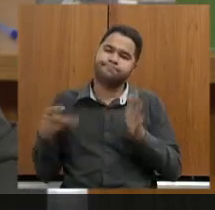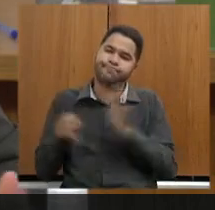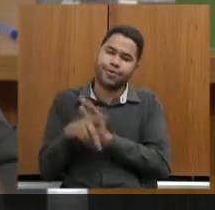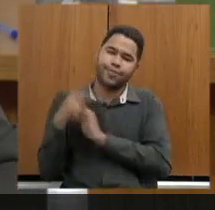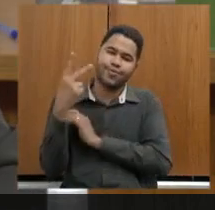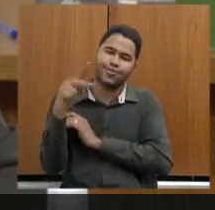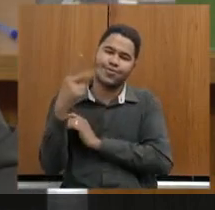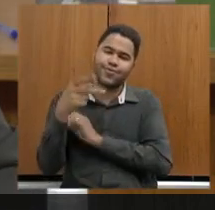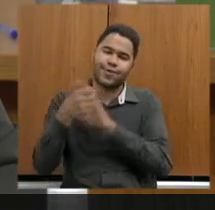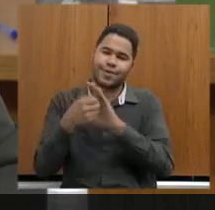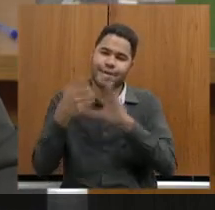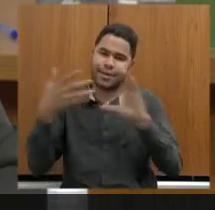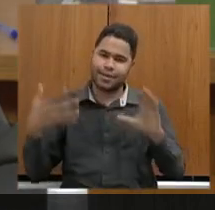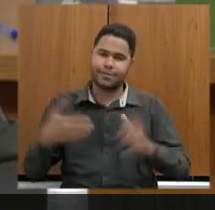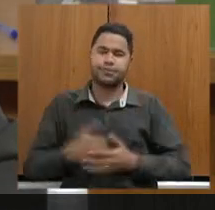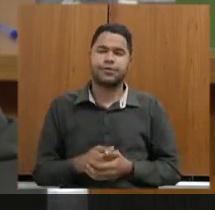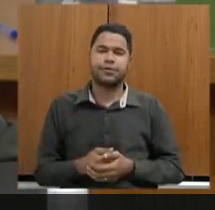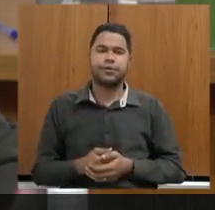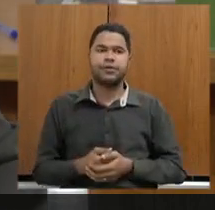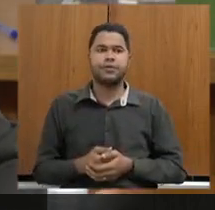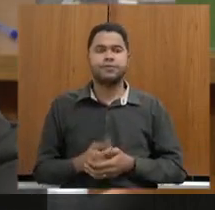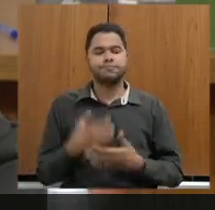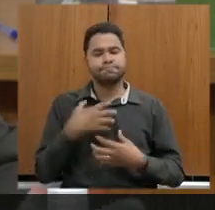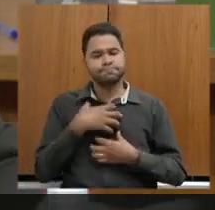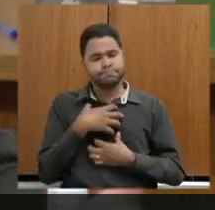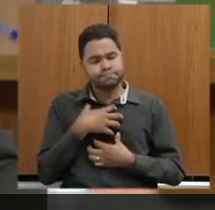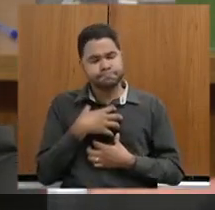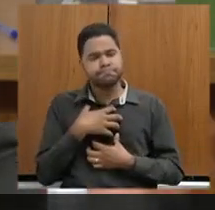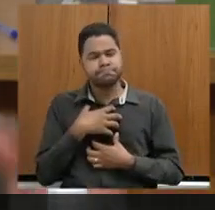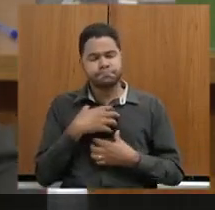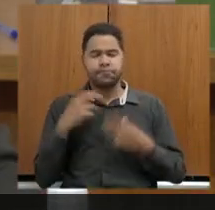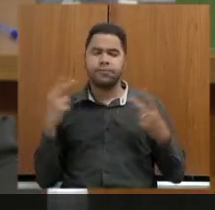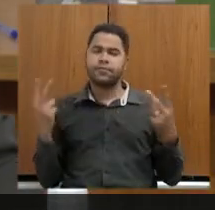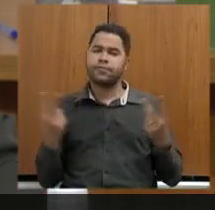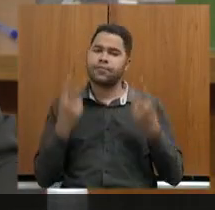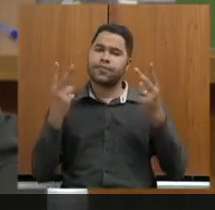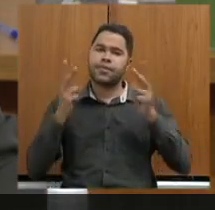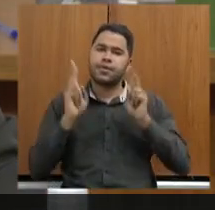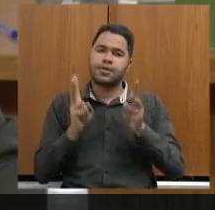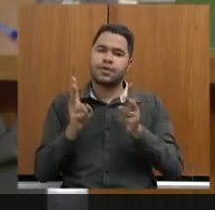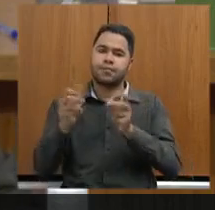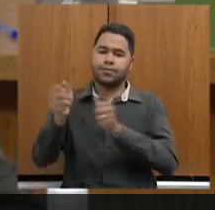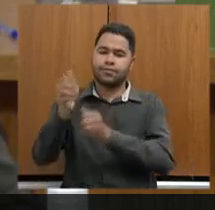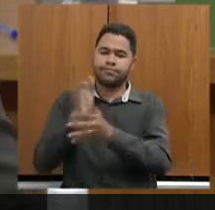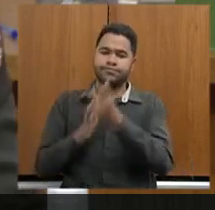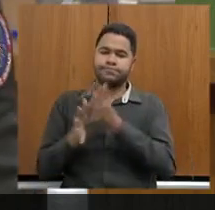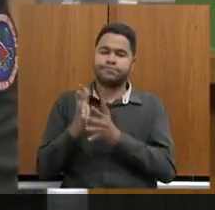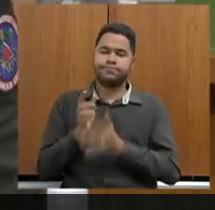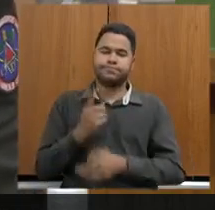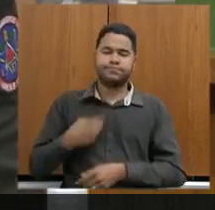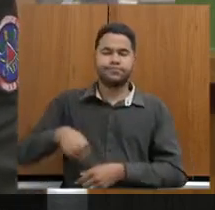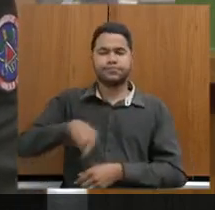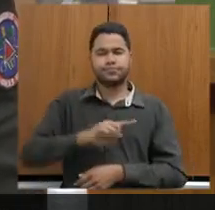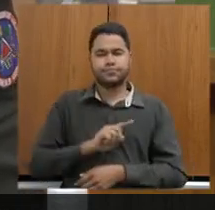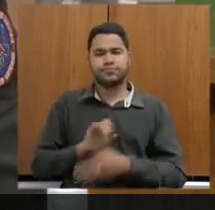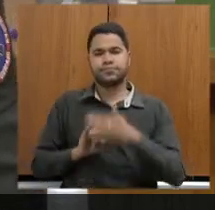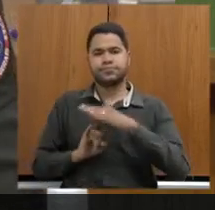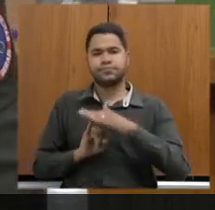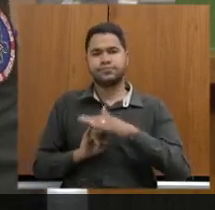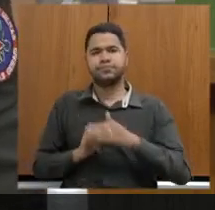e que faz com que os docentes nos sintamos valorizado sempre que o senhor faz referência a nossa